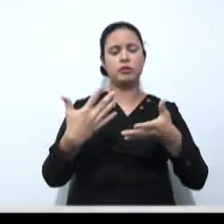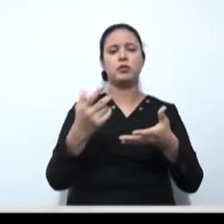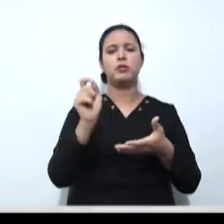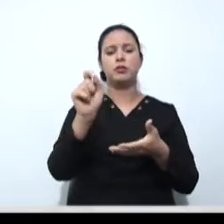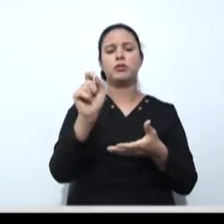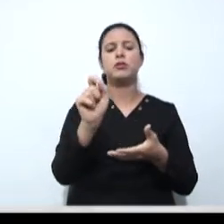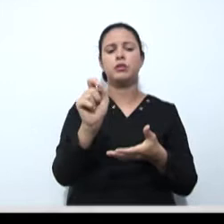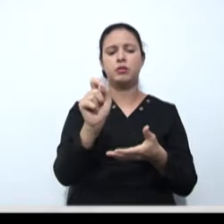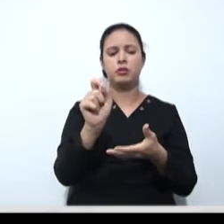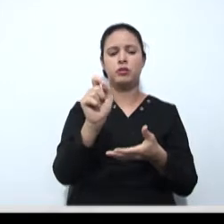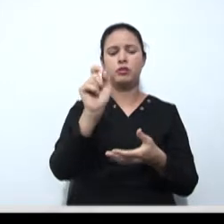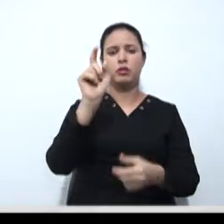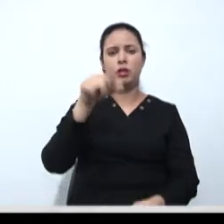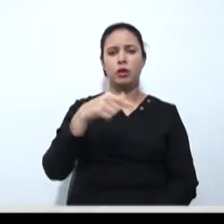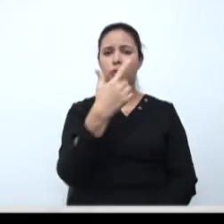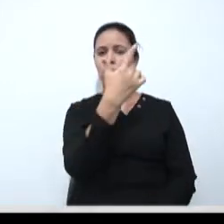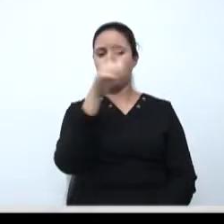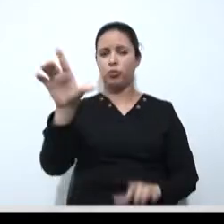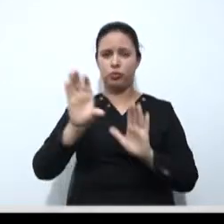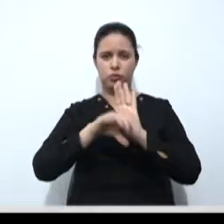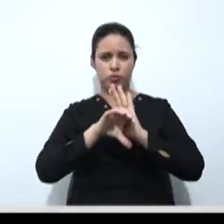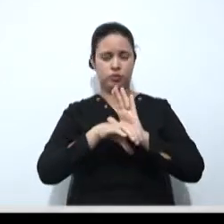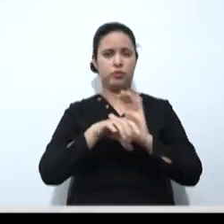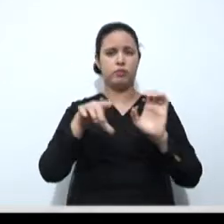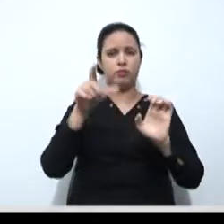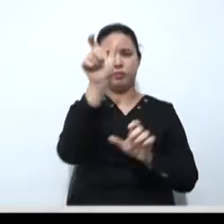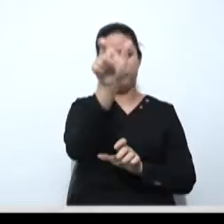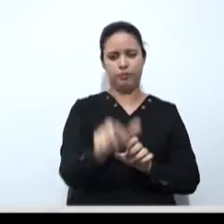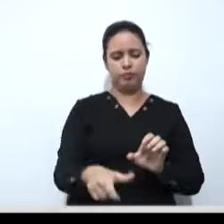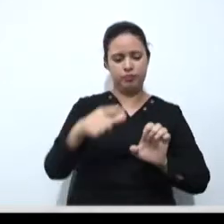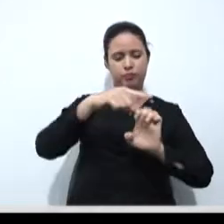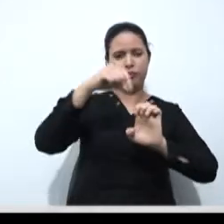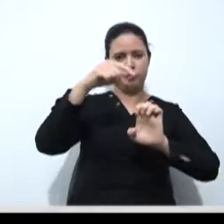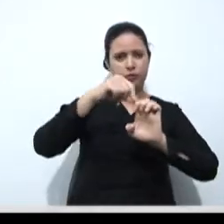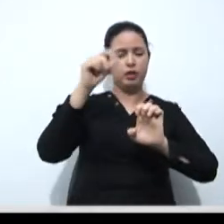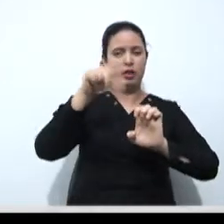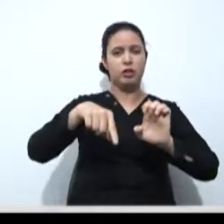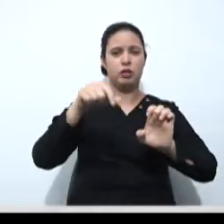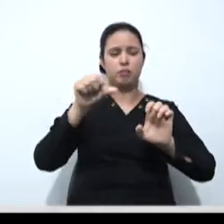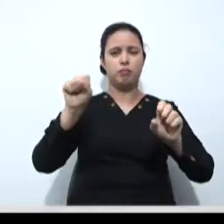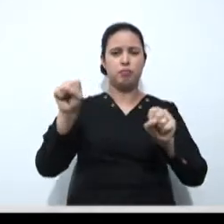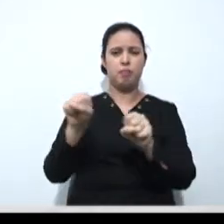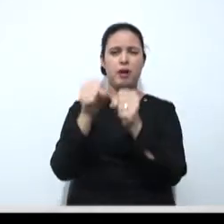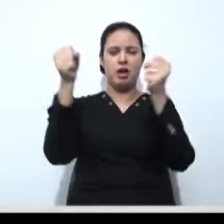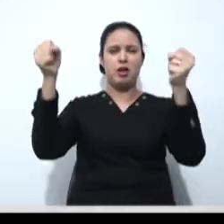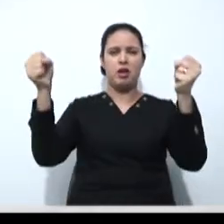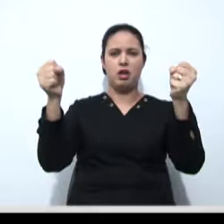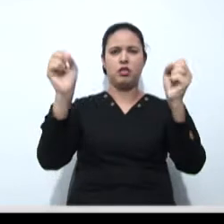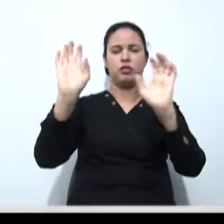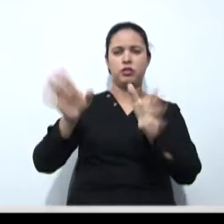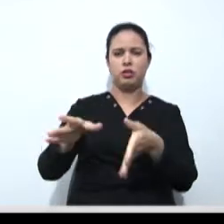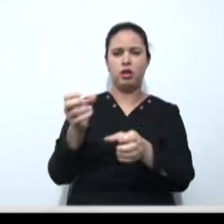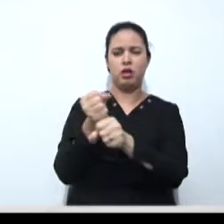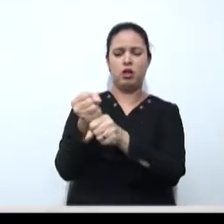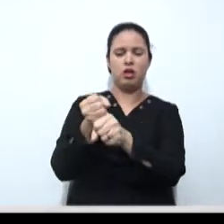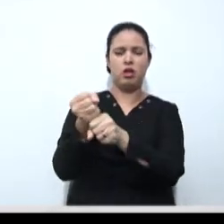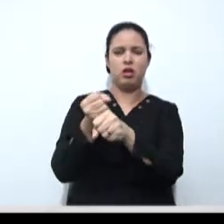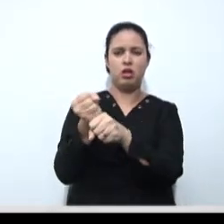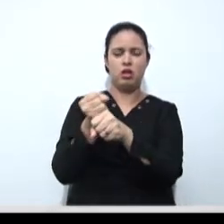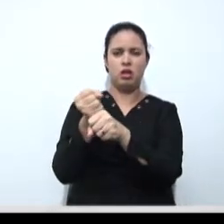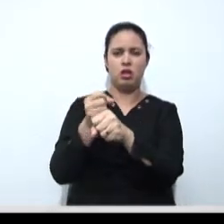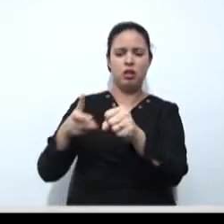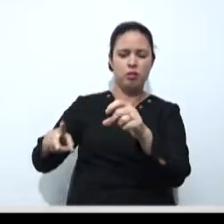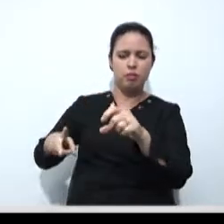traz também esse outro conceito, que o empreendedor é aquele que destrói uma ordem econômica existente pela introdução